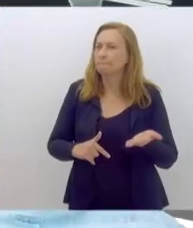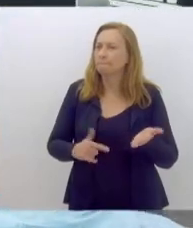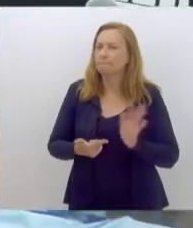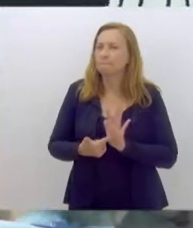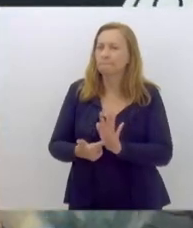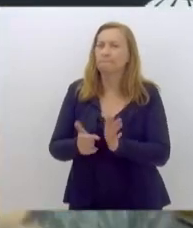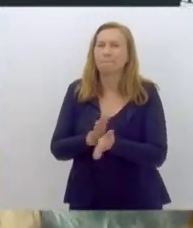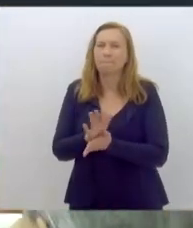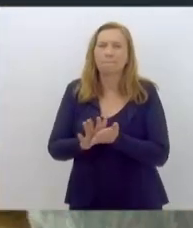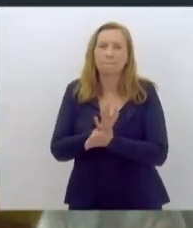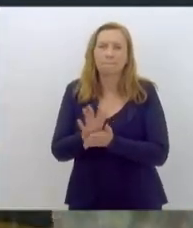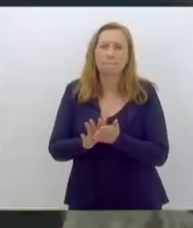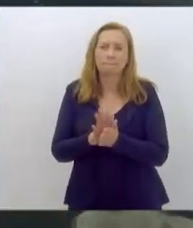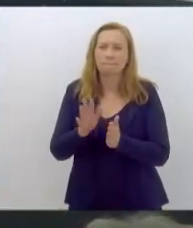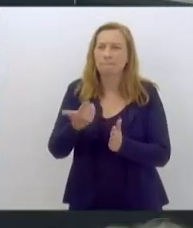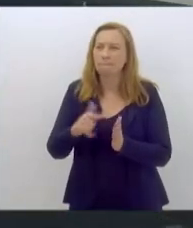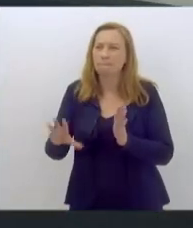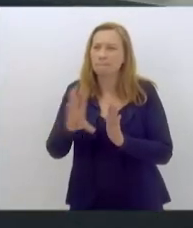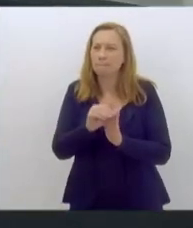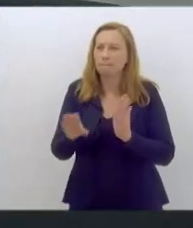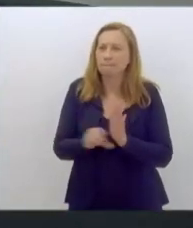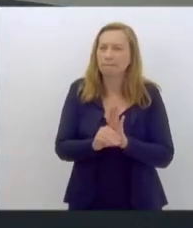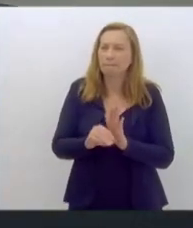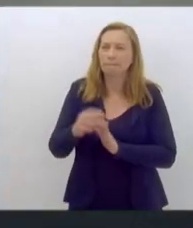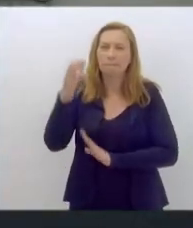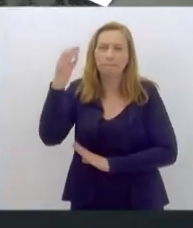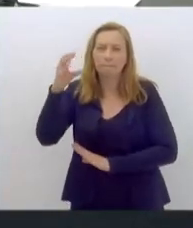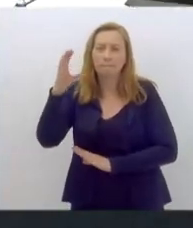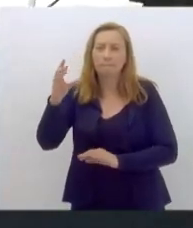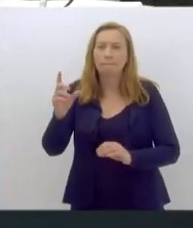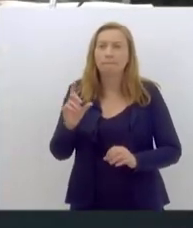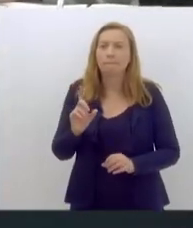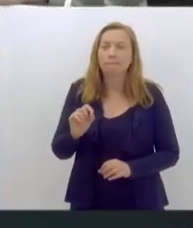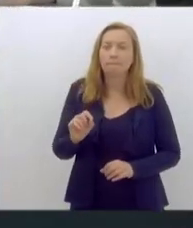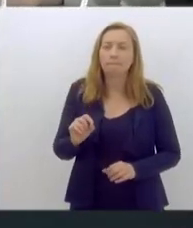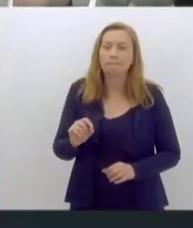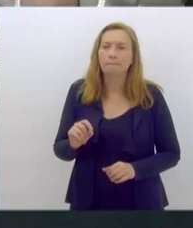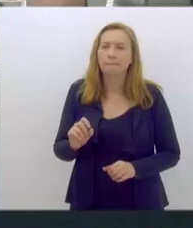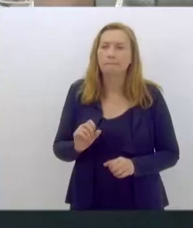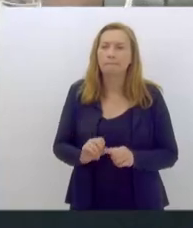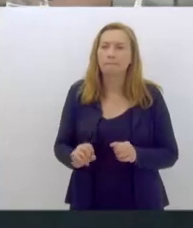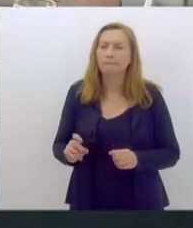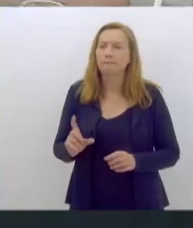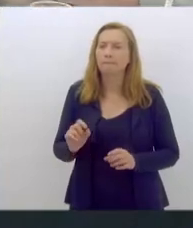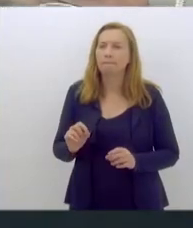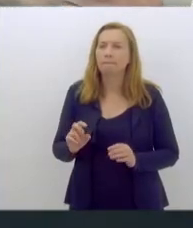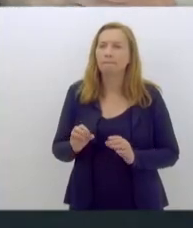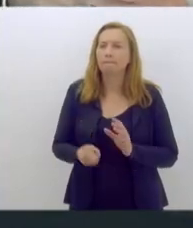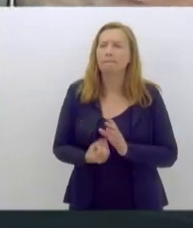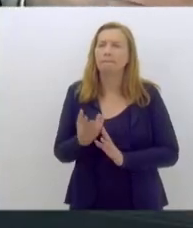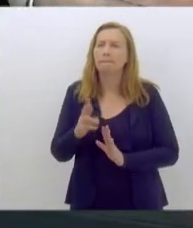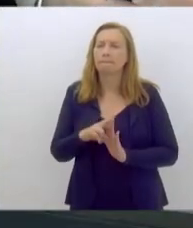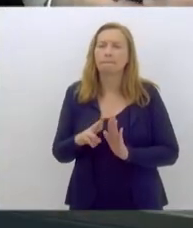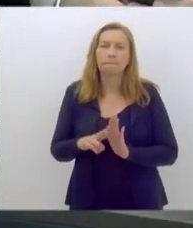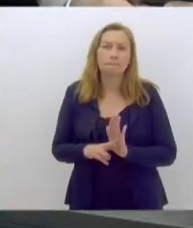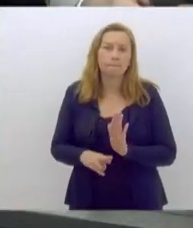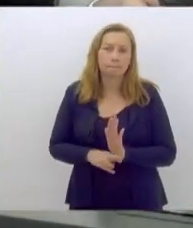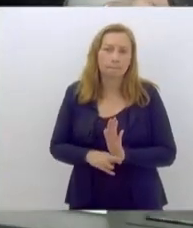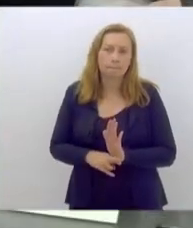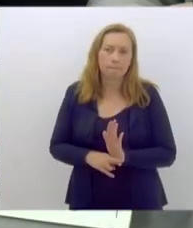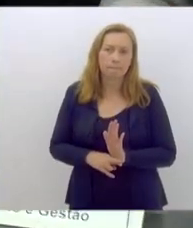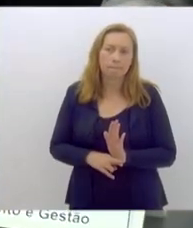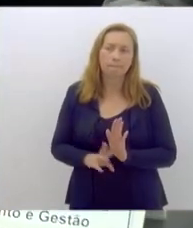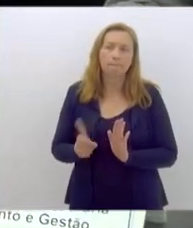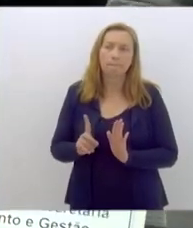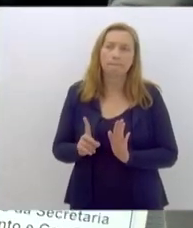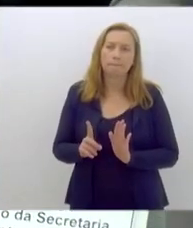científico então o que que nós estamos fazendo nós estamos estabelecendo regras e não não é